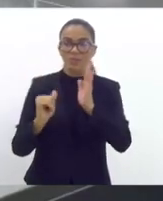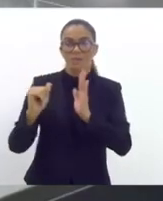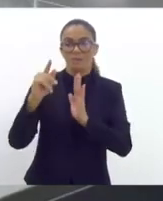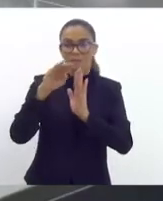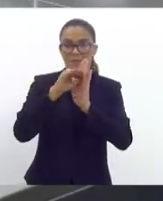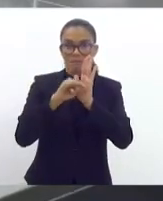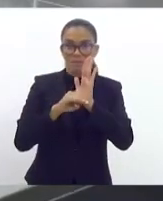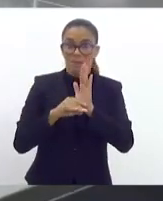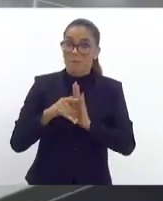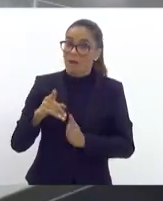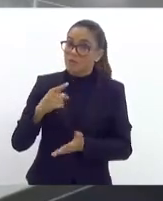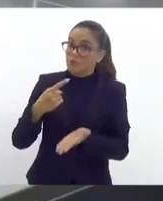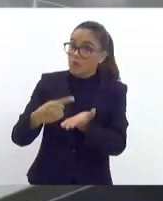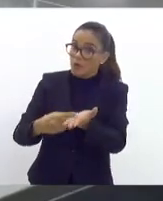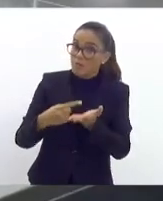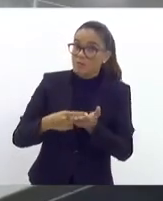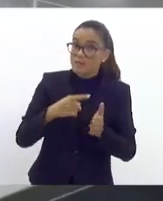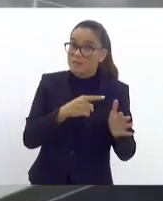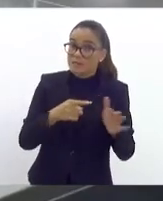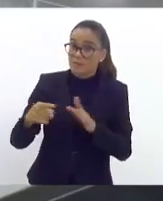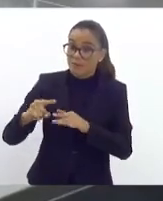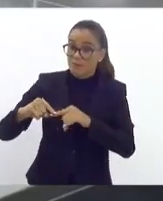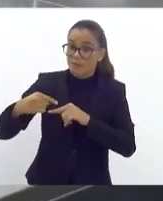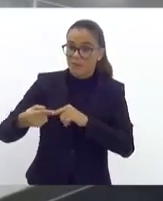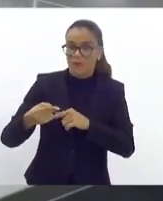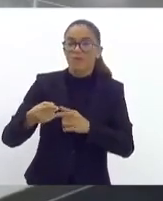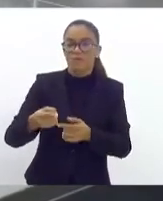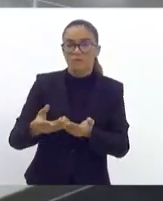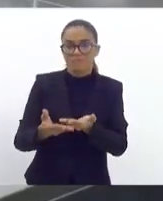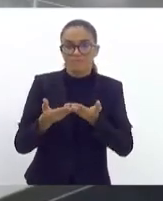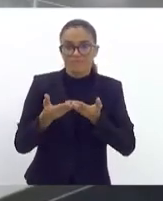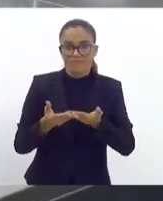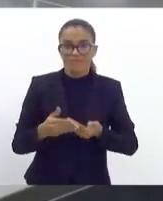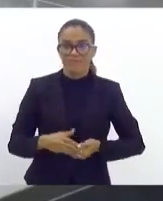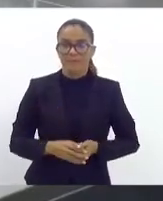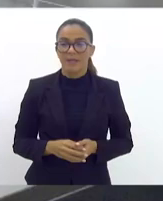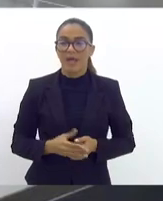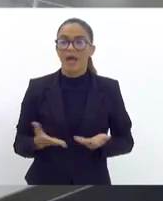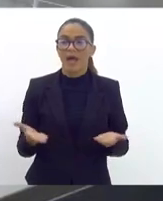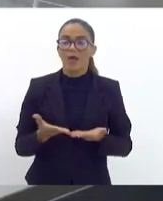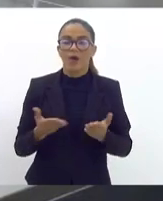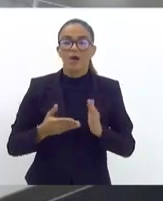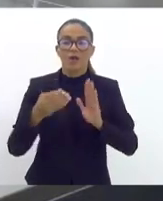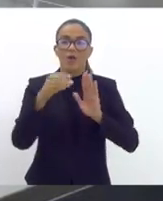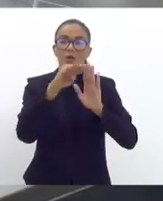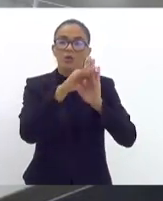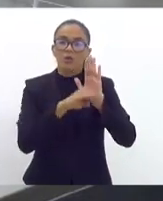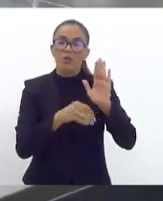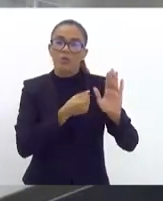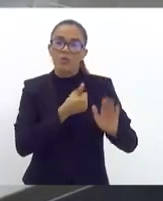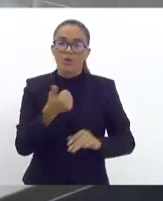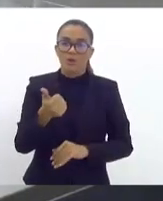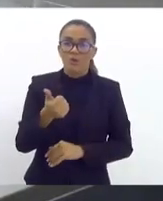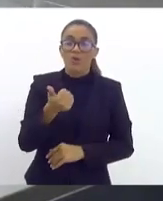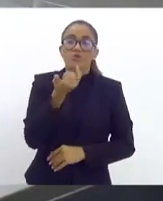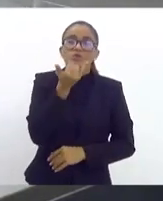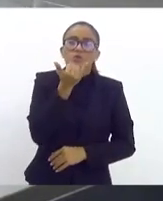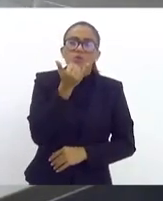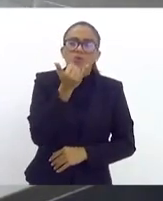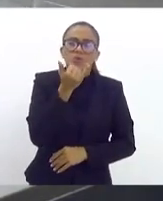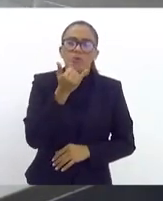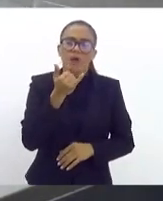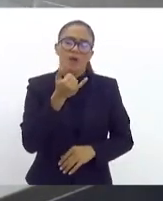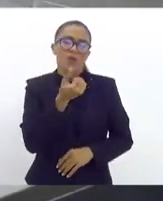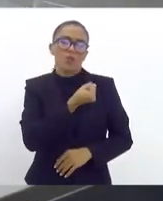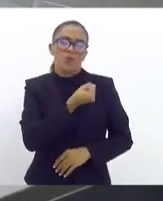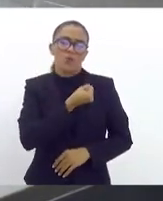compromisso de trazer na semana que vem pra gente avançar na questão passo então ao item 11 da pauta não desculpa desculpa o